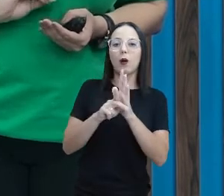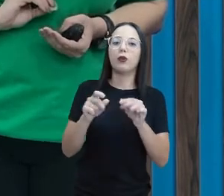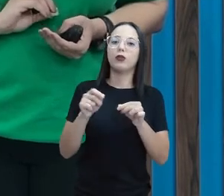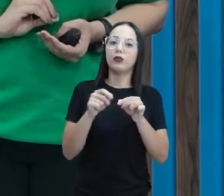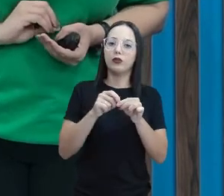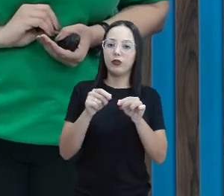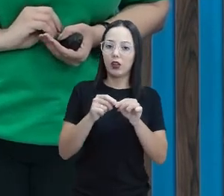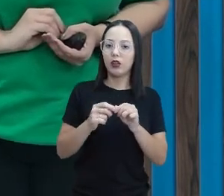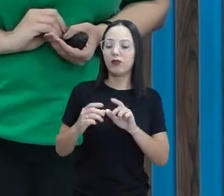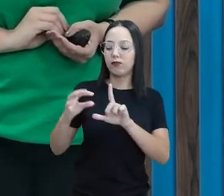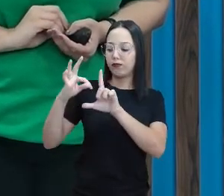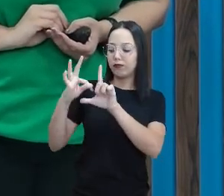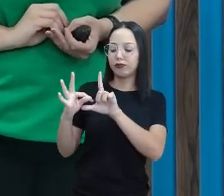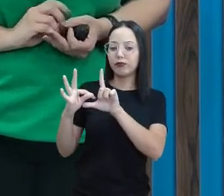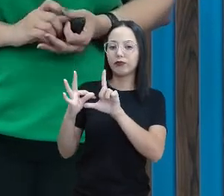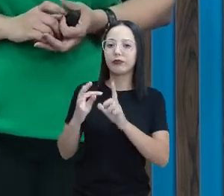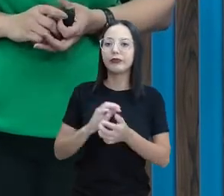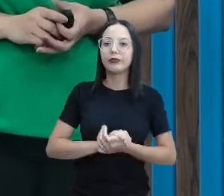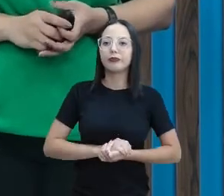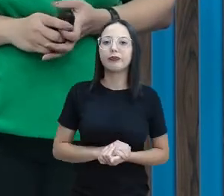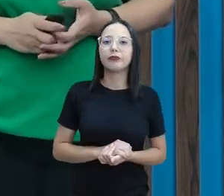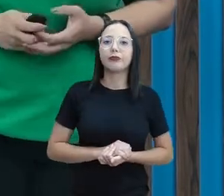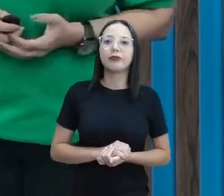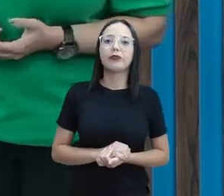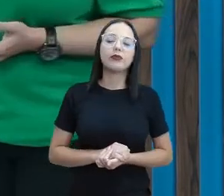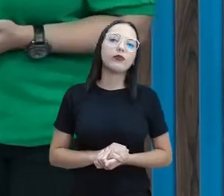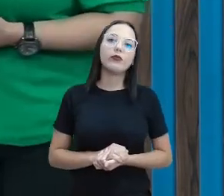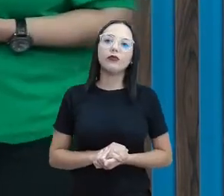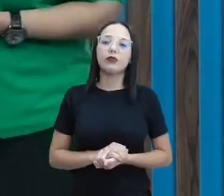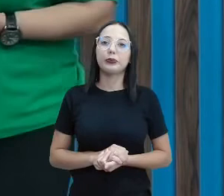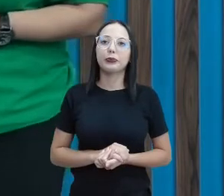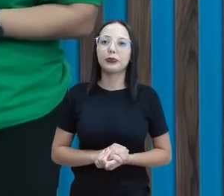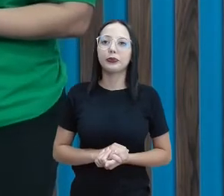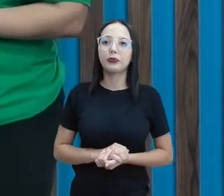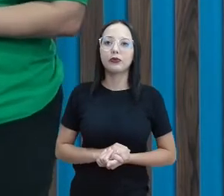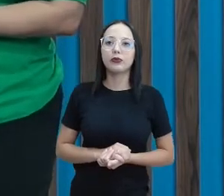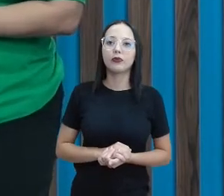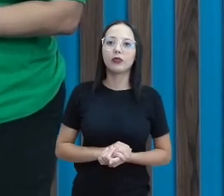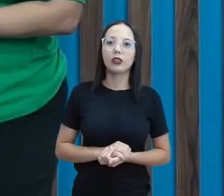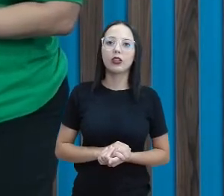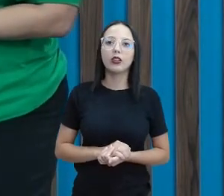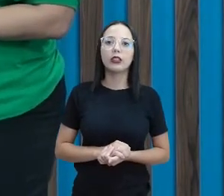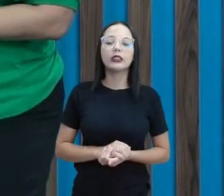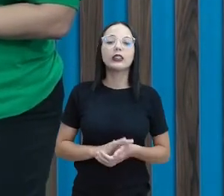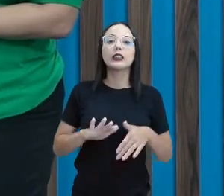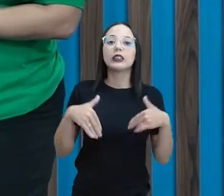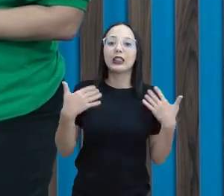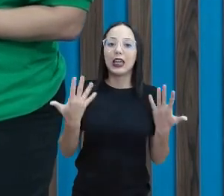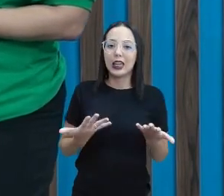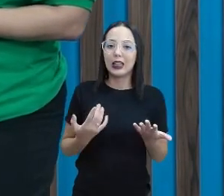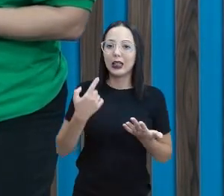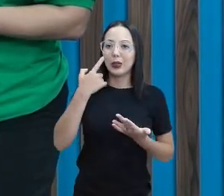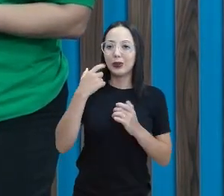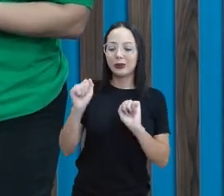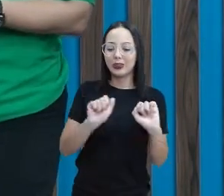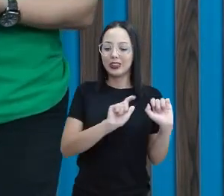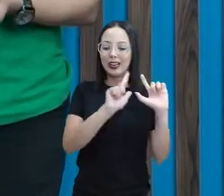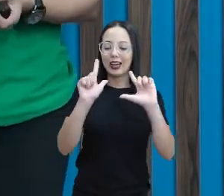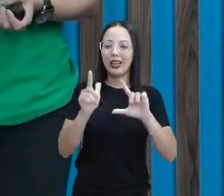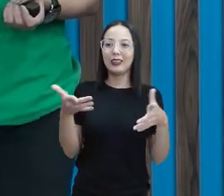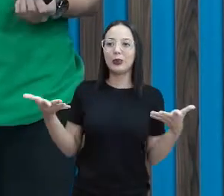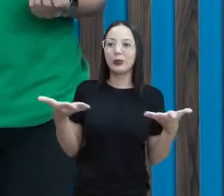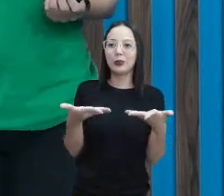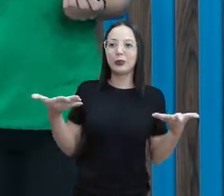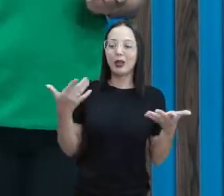base de transgênico, tá bom? Então, vamos continuar aqui. Eita, e esse slide aqui, professora, com